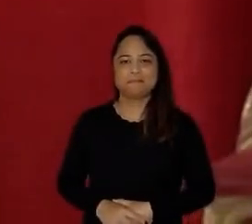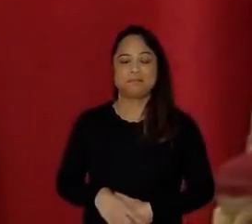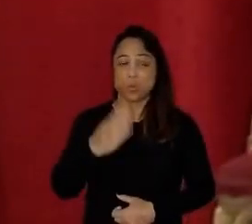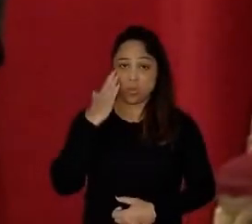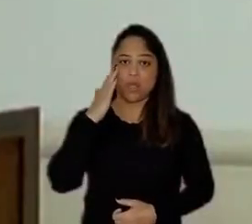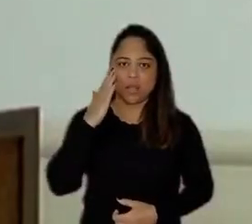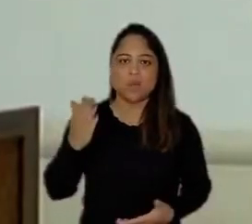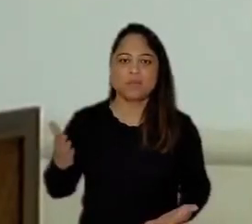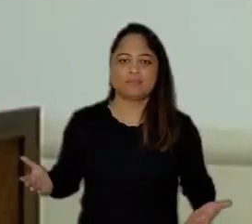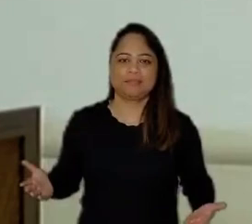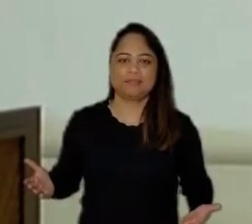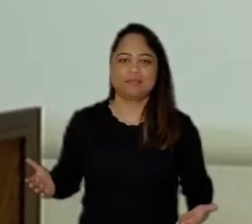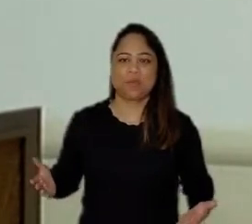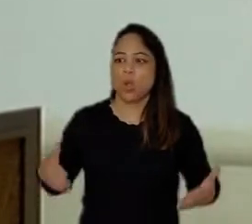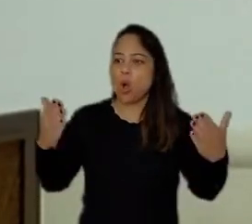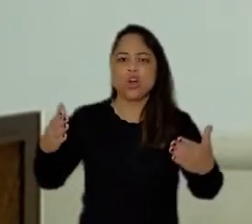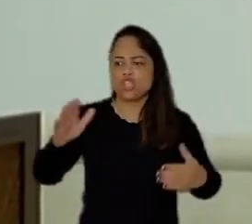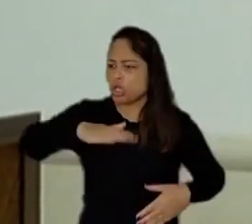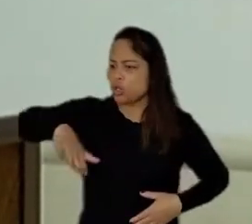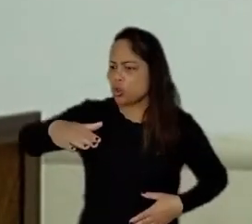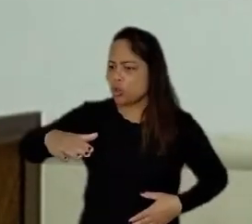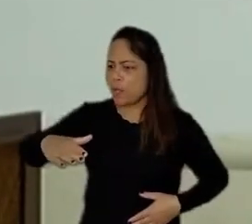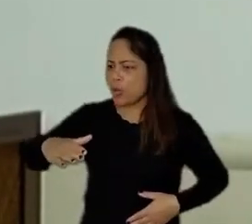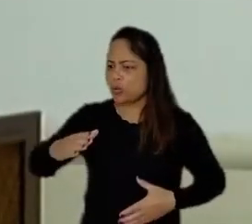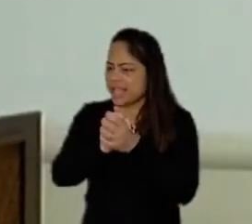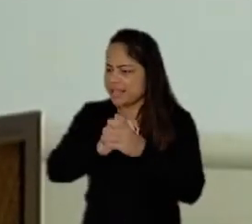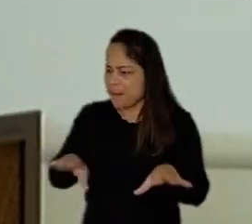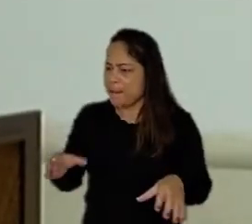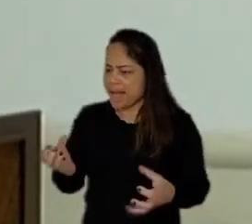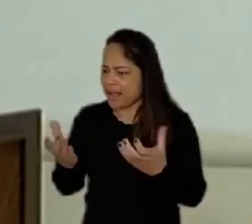Deve estar todo mundo querendo separar, porque ninguém aplaudiu também.